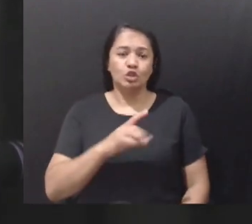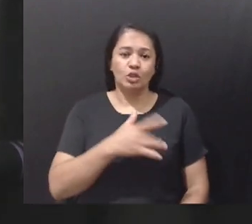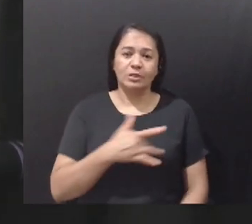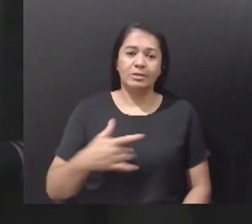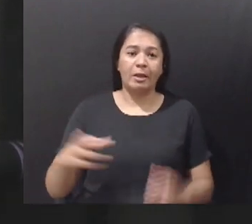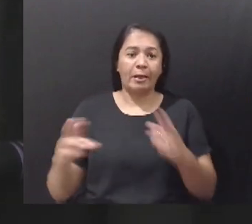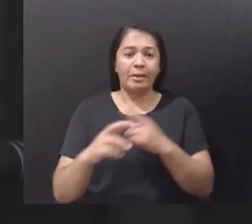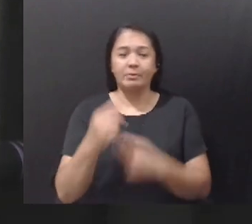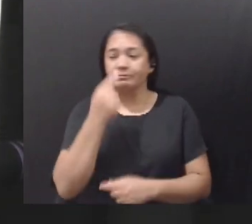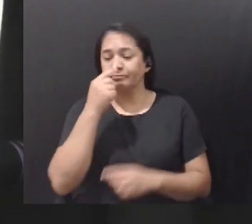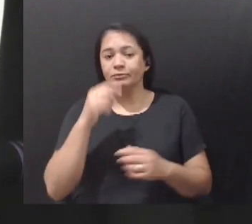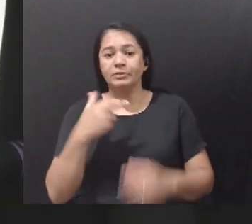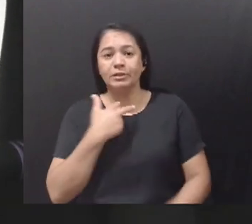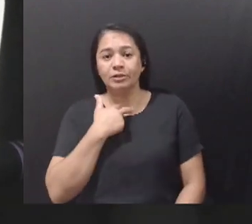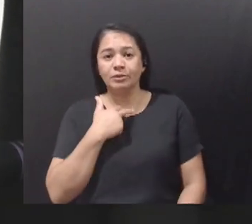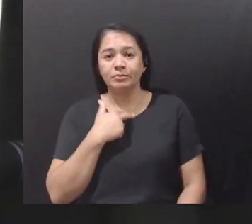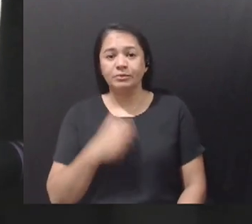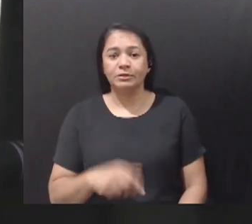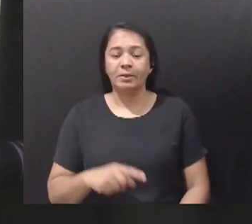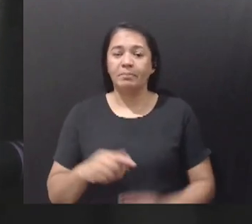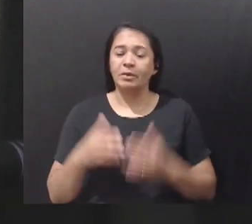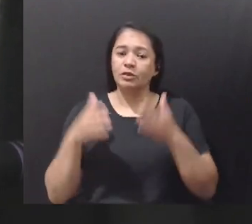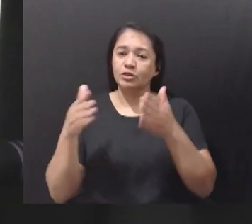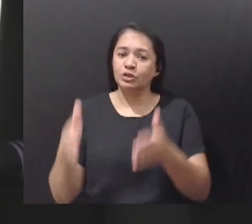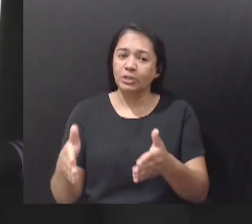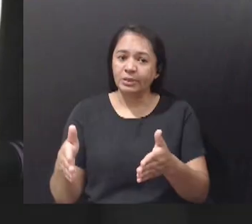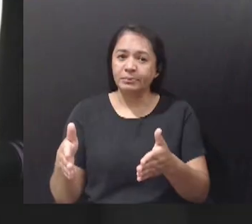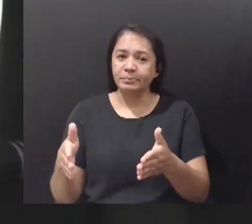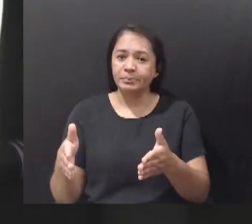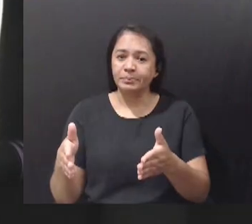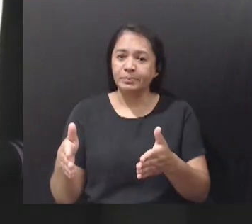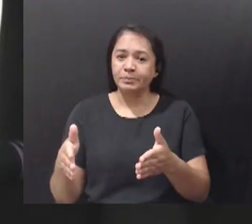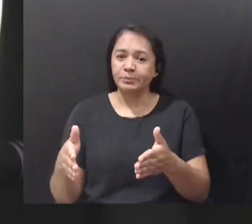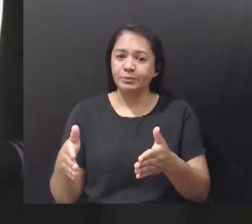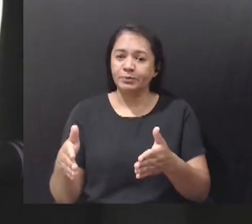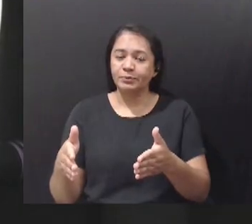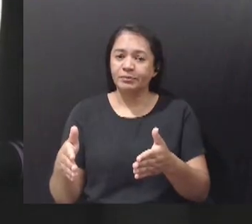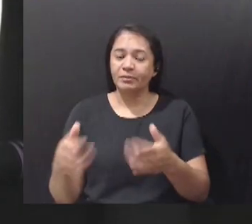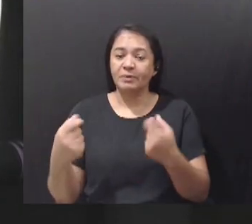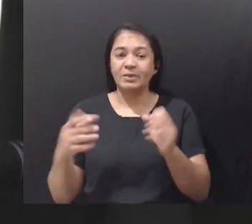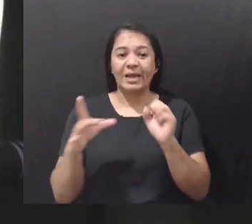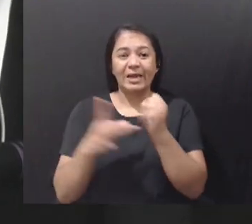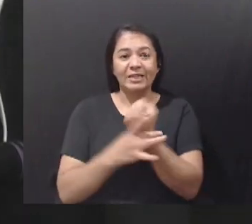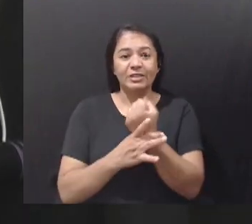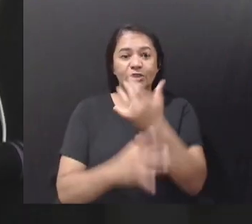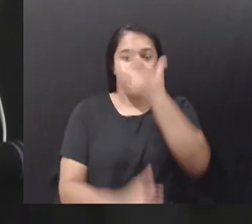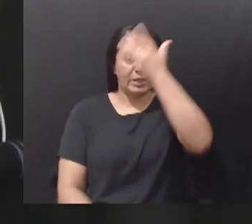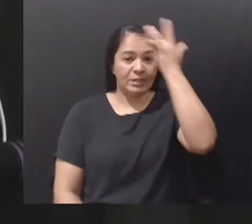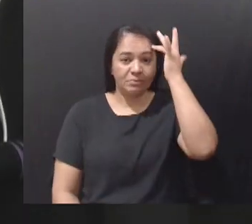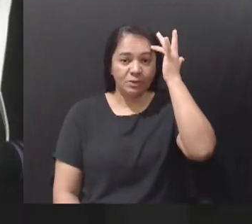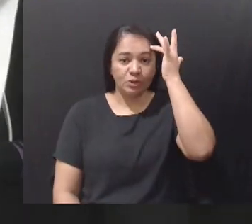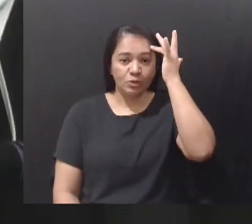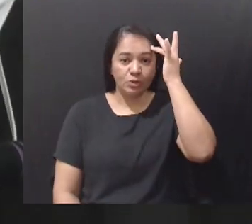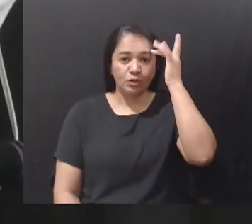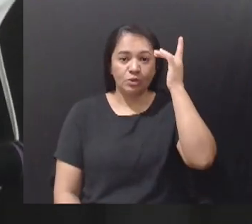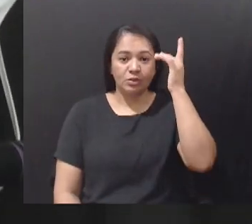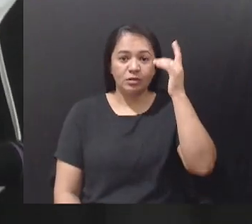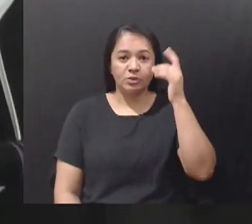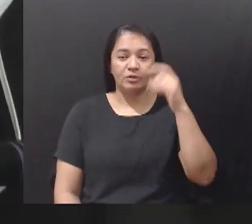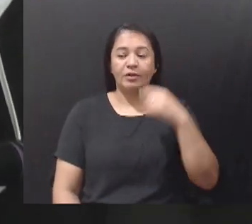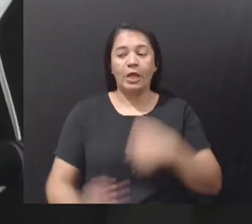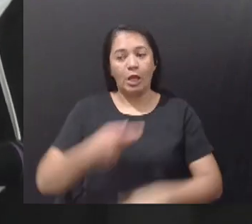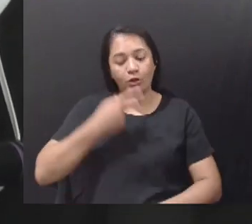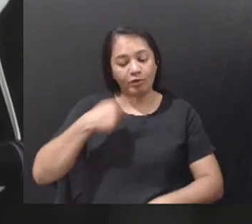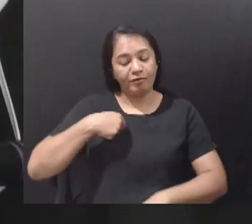Mas vamos contar quando eu cheguei. Quando eu cheguei, nós tínhamos que garantir que as pessoas tivessem, estou falando do estado de São Paulo, Okay. que as